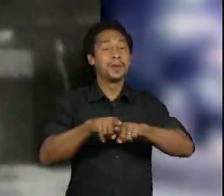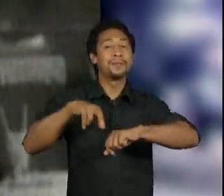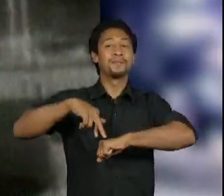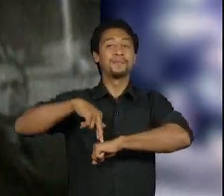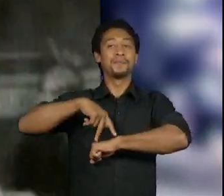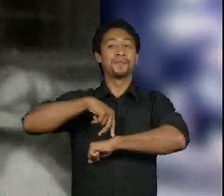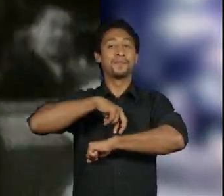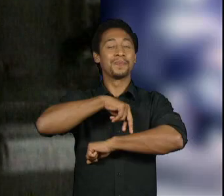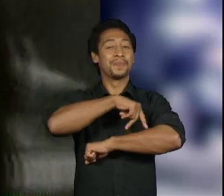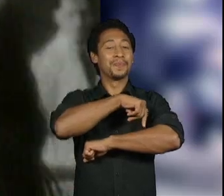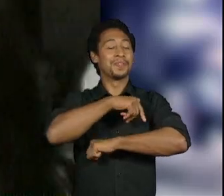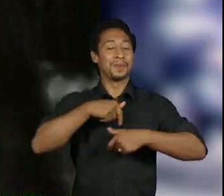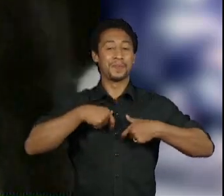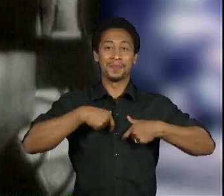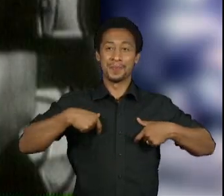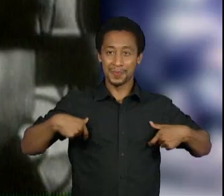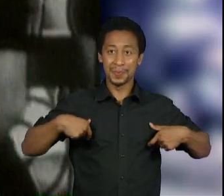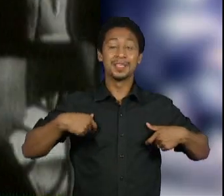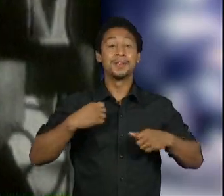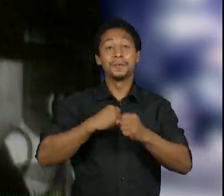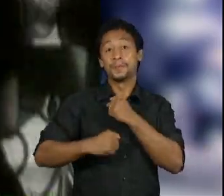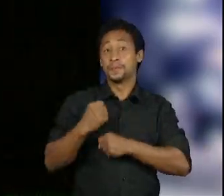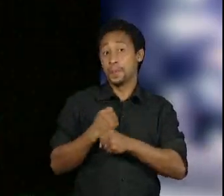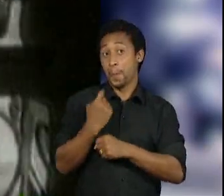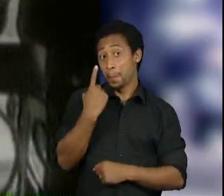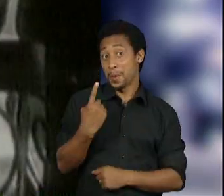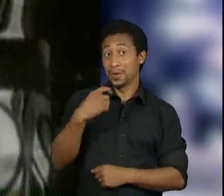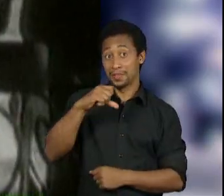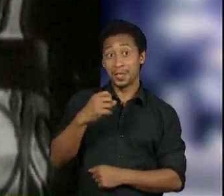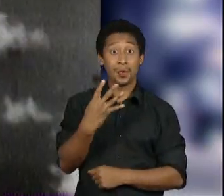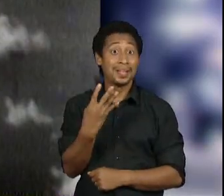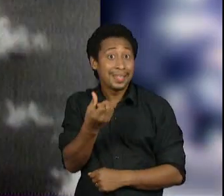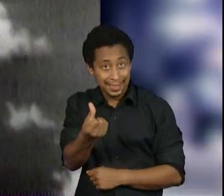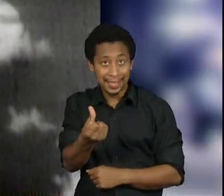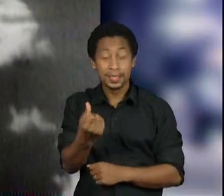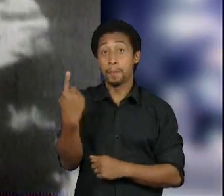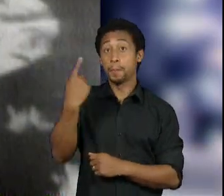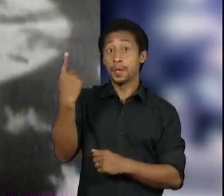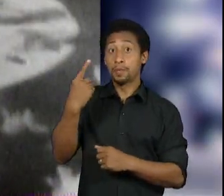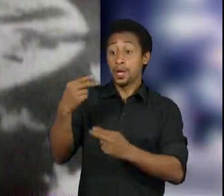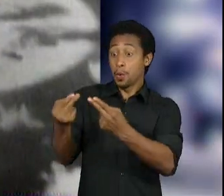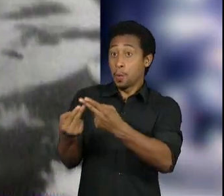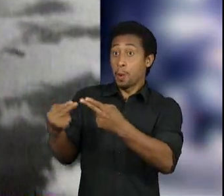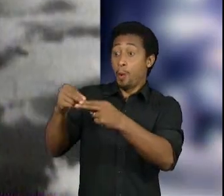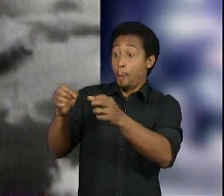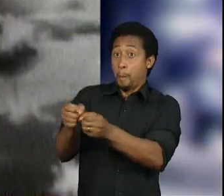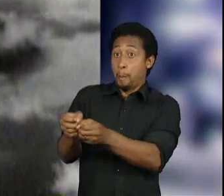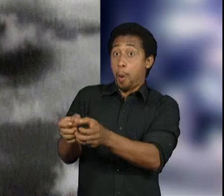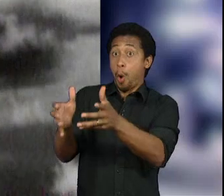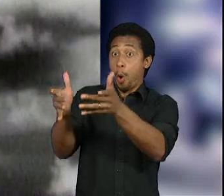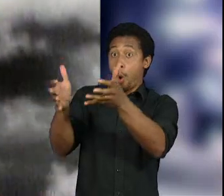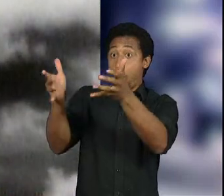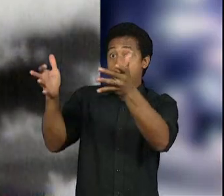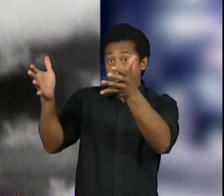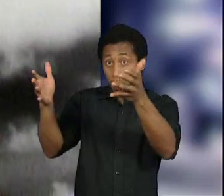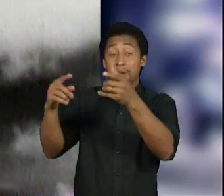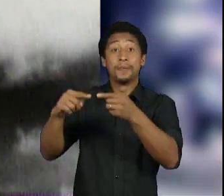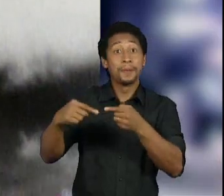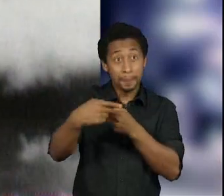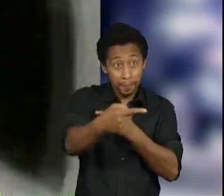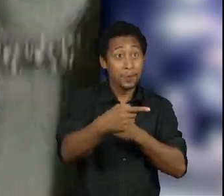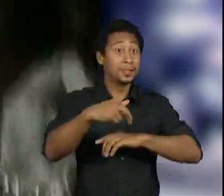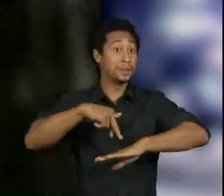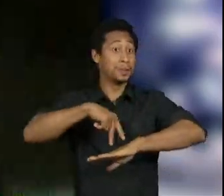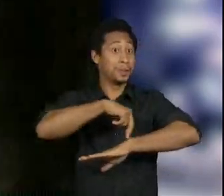em 1946, aconteceu 4 dias depois do teste atômico no atol de Bikini, no Oceano Pacífico. E o nome escolhido